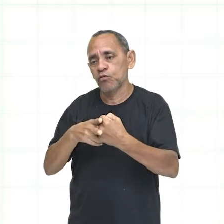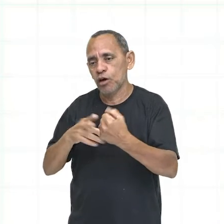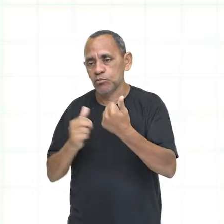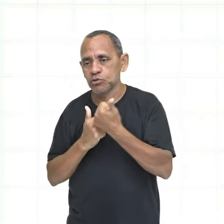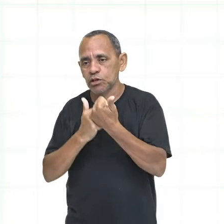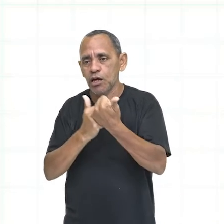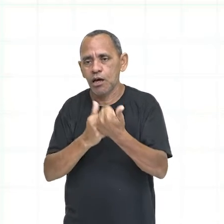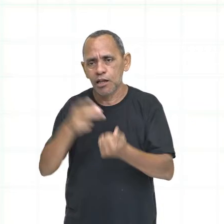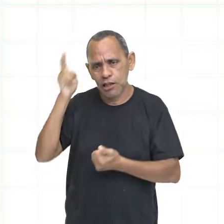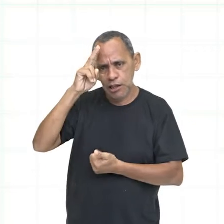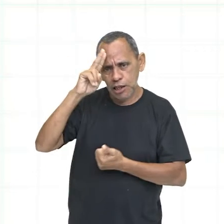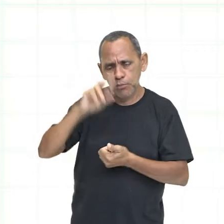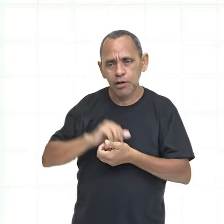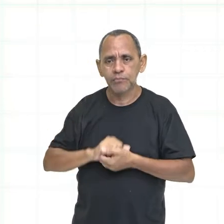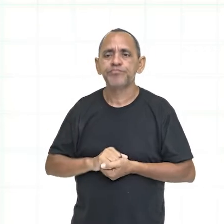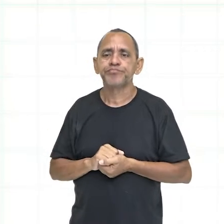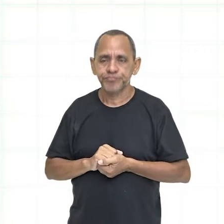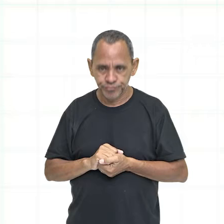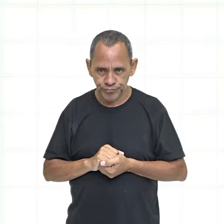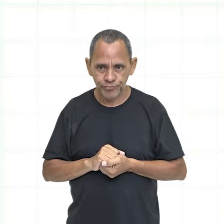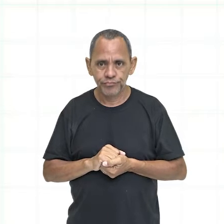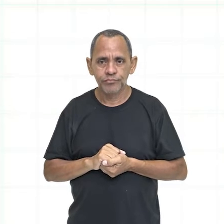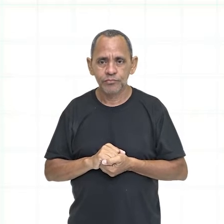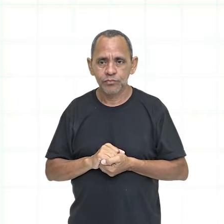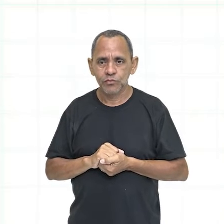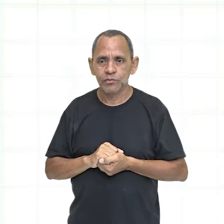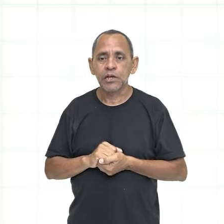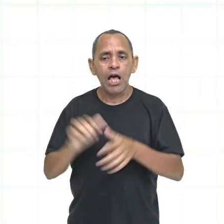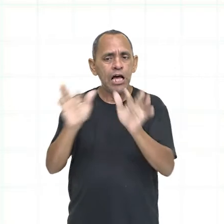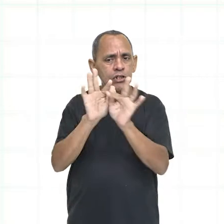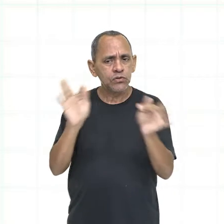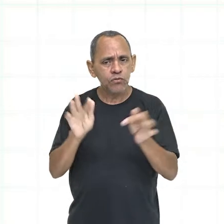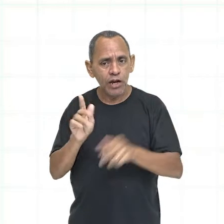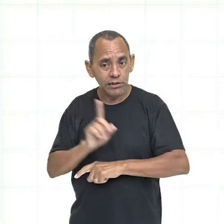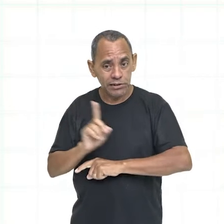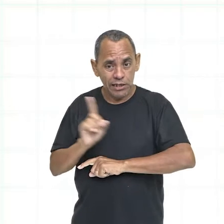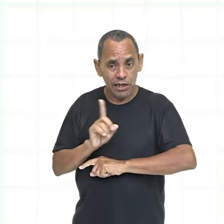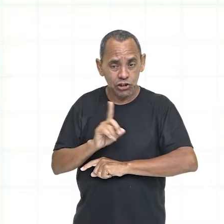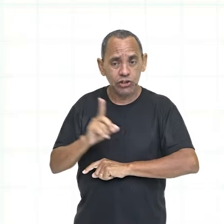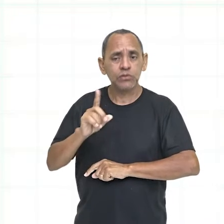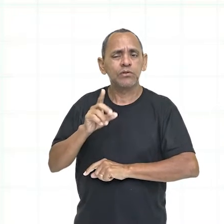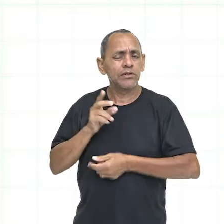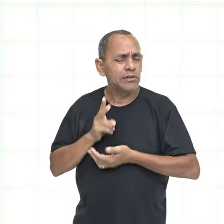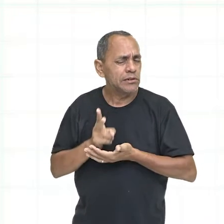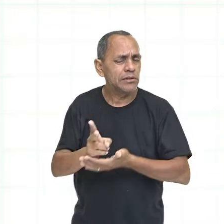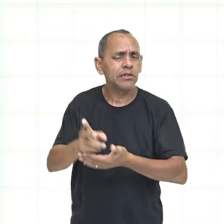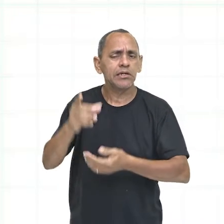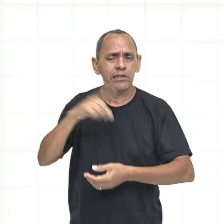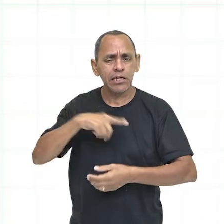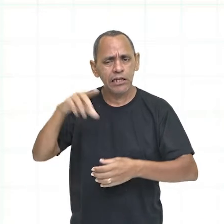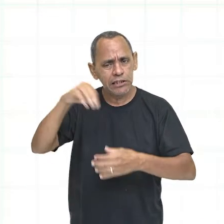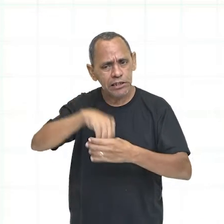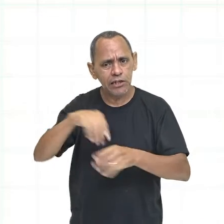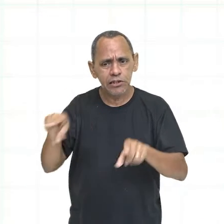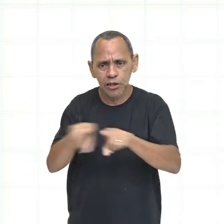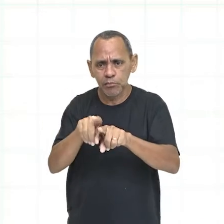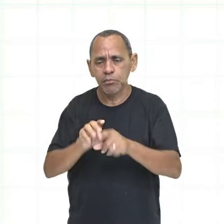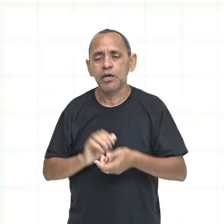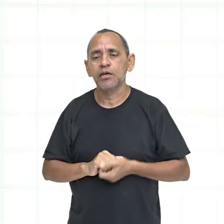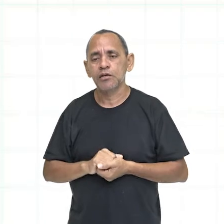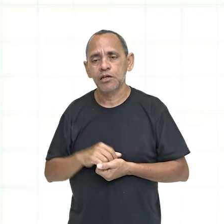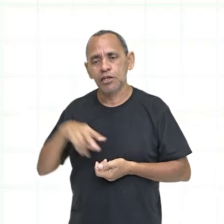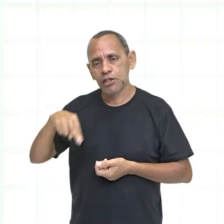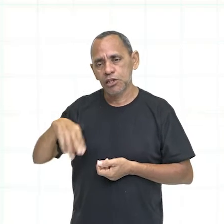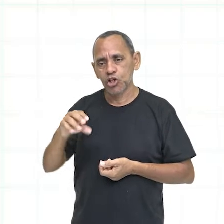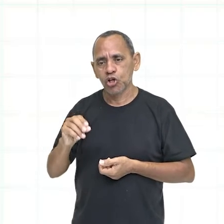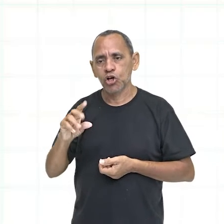frases negativas sempre terão um verbo auxiliar que vai receber o not? Só que aqui, essa regra, né, em todas as